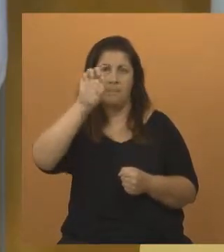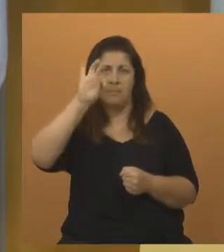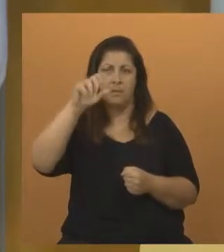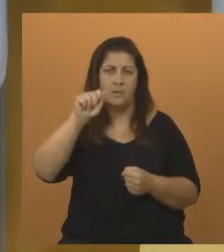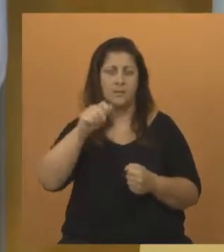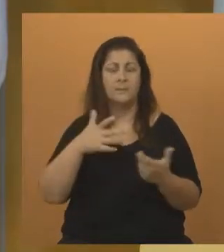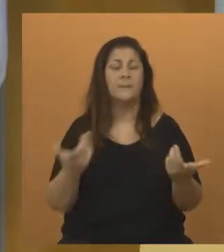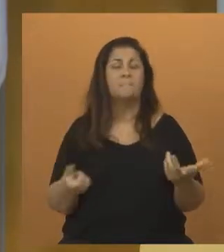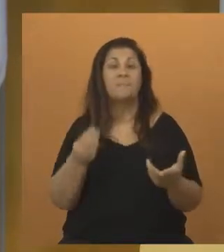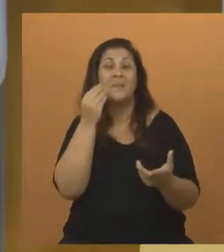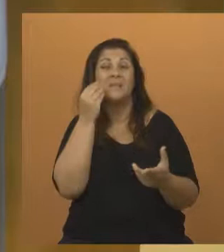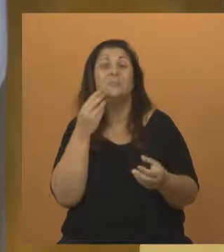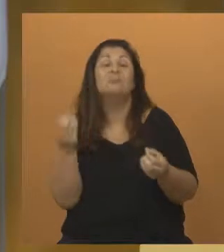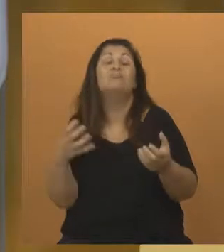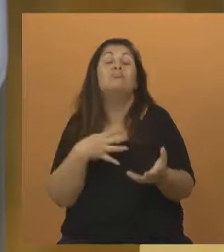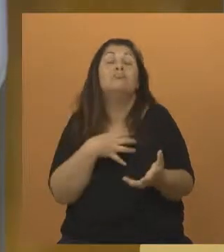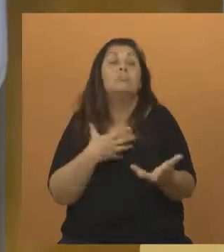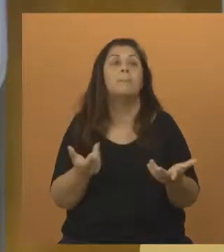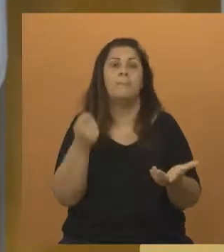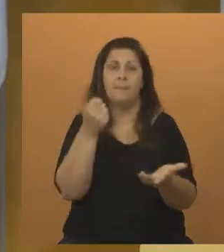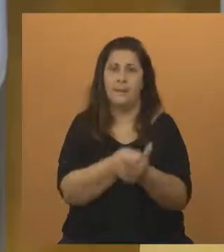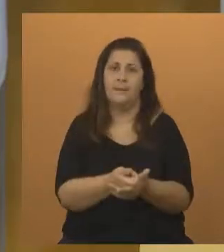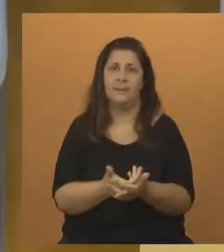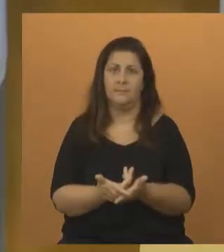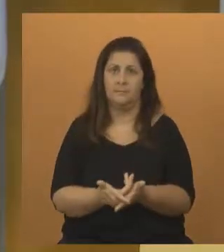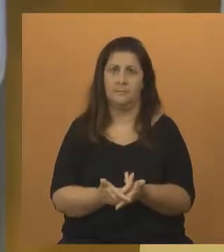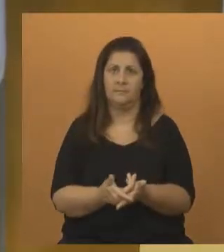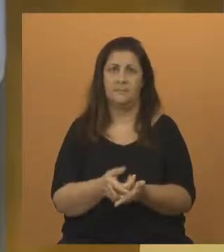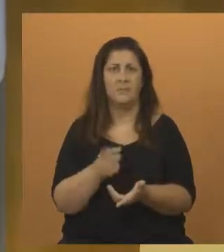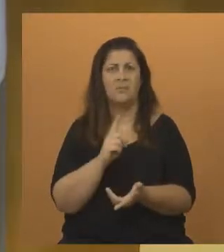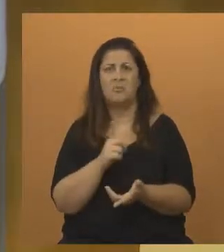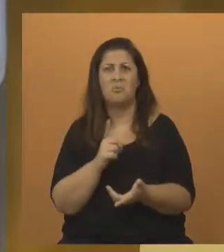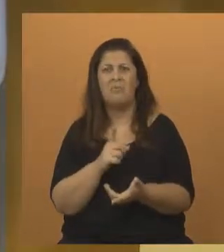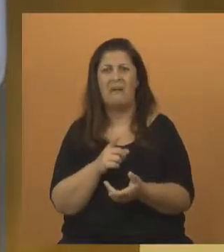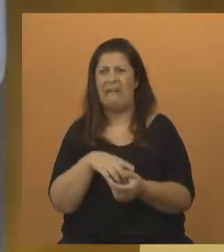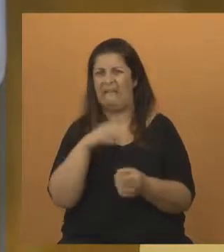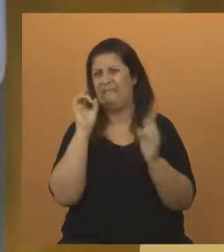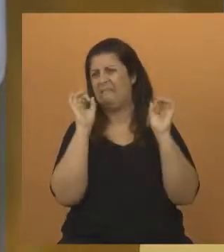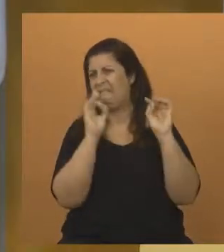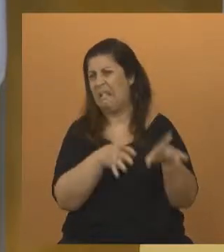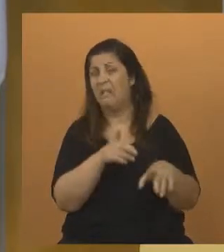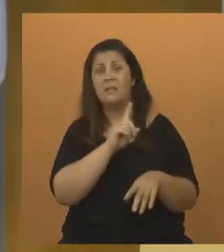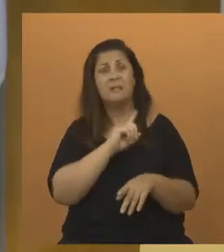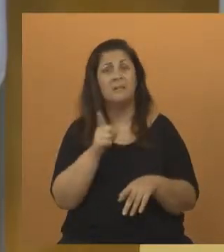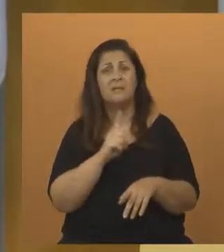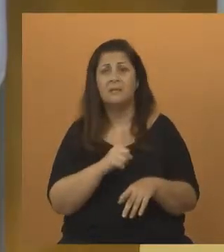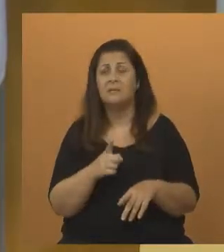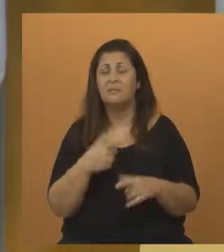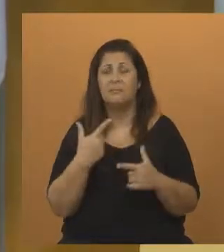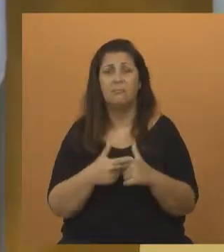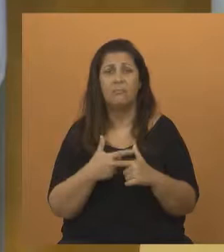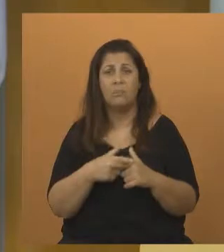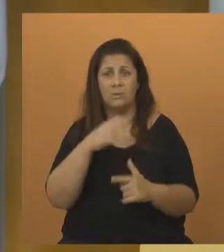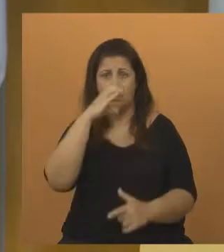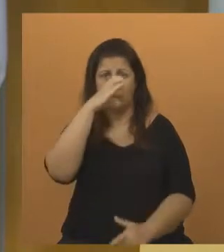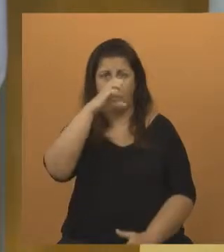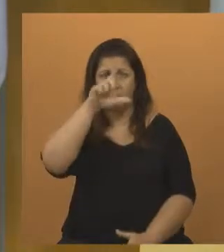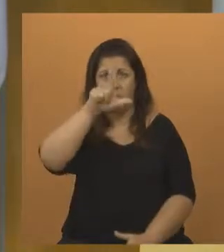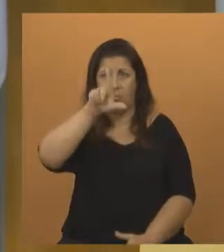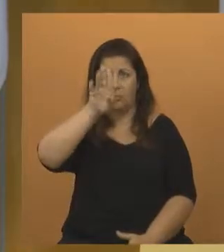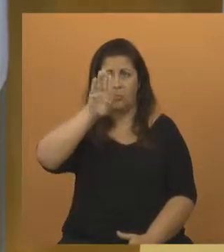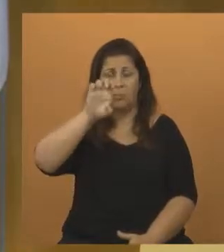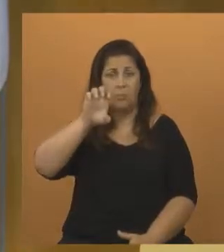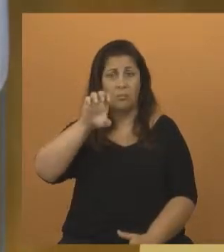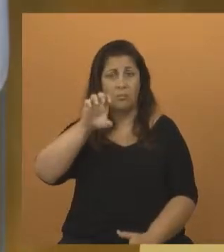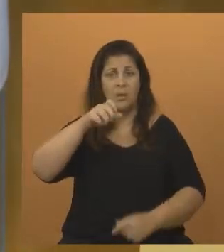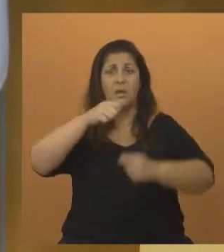arrumar uma forma para pagar isso. Então, não foi uma questão de má gestão, até porque o clube não pertence a uma pessoa, ela pertence a uma